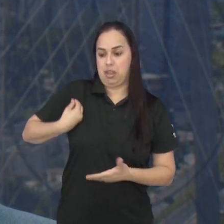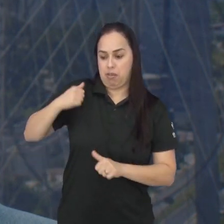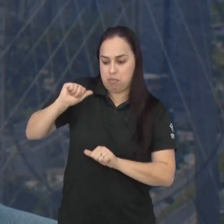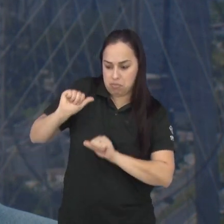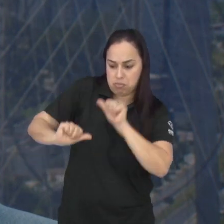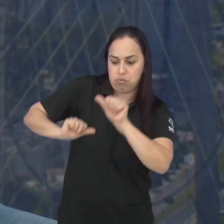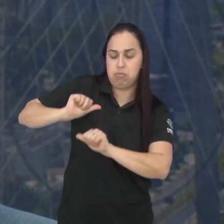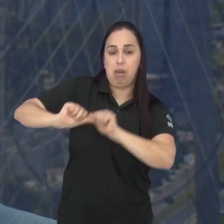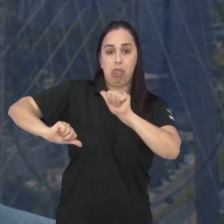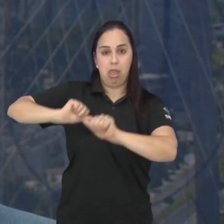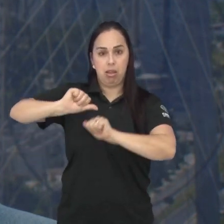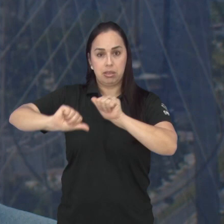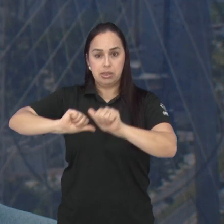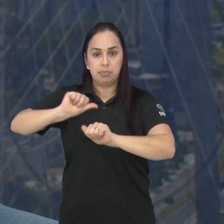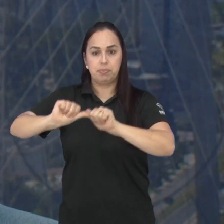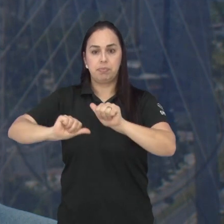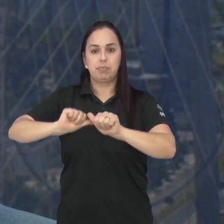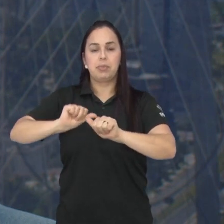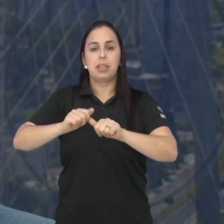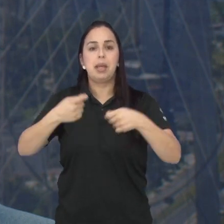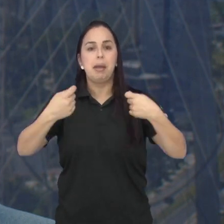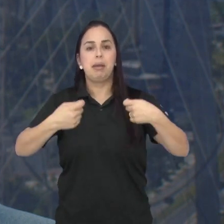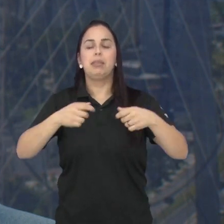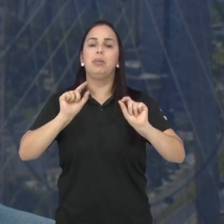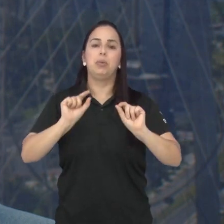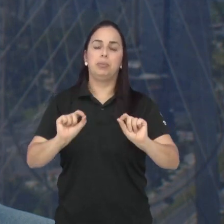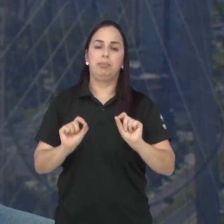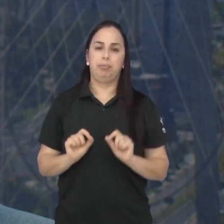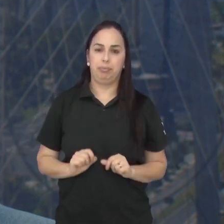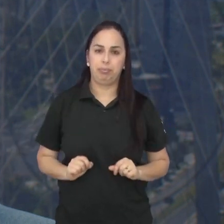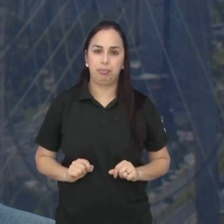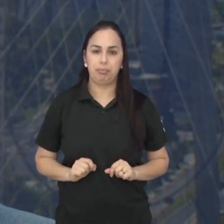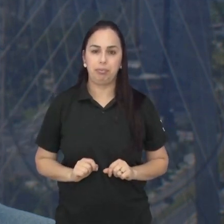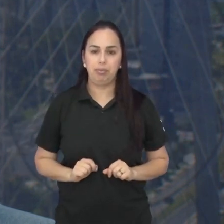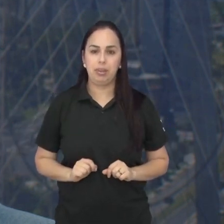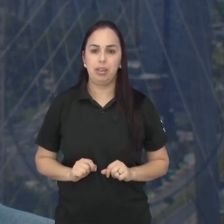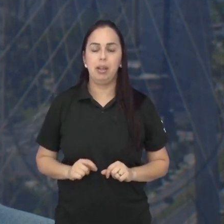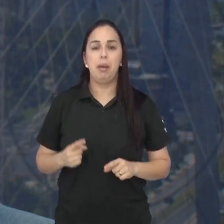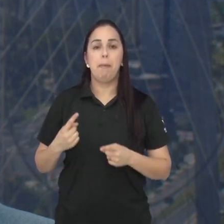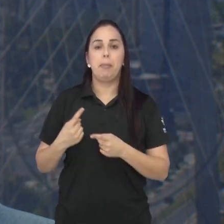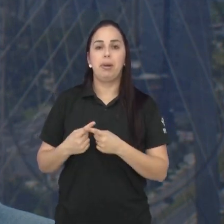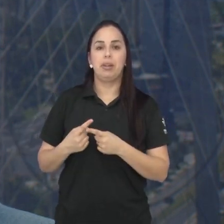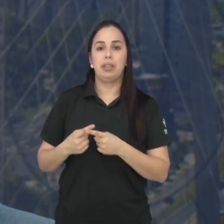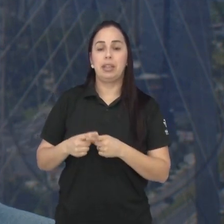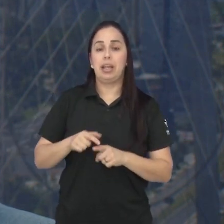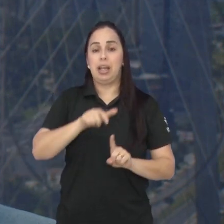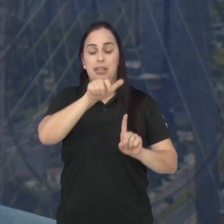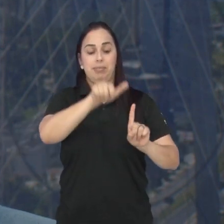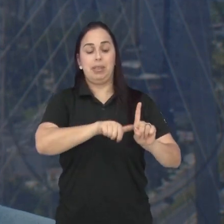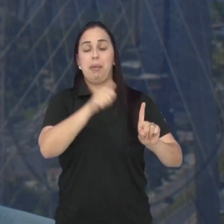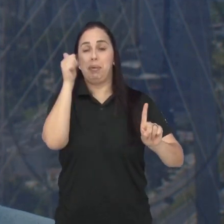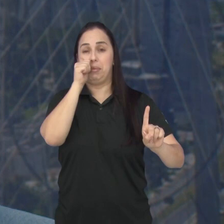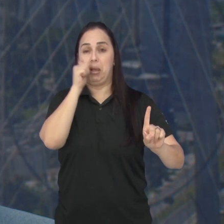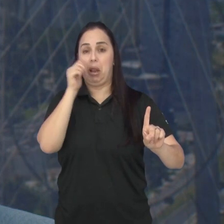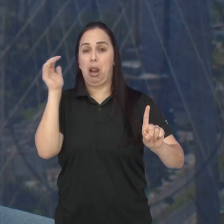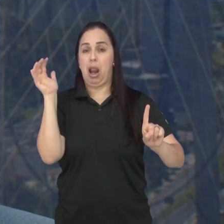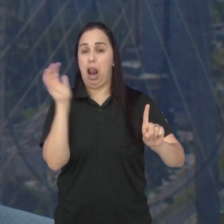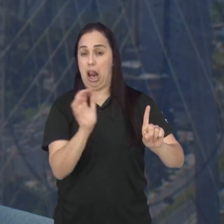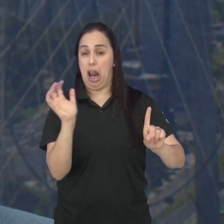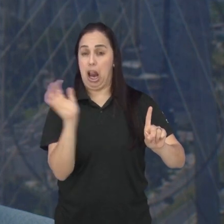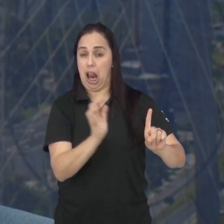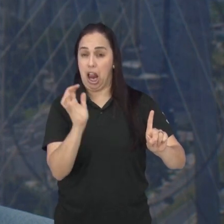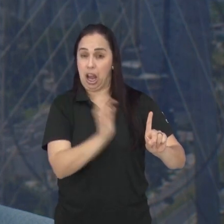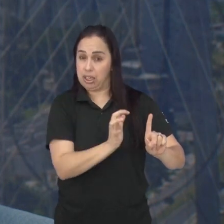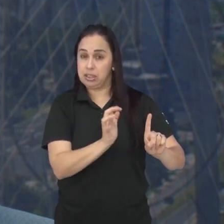de produção, uma necessidade, por conta das pressões que essa mulher passa a vivenciar, né, uma